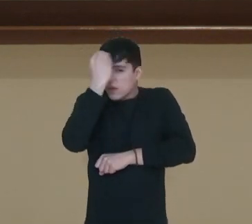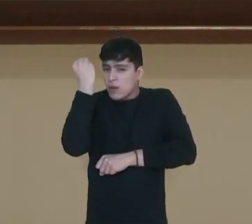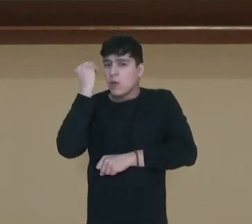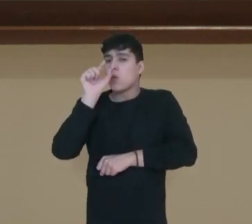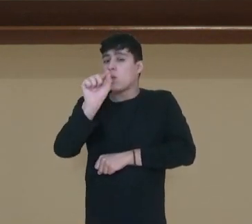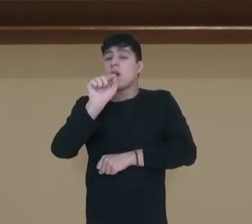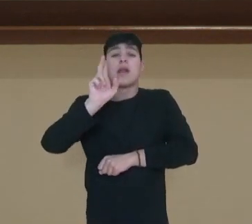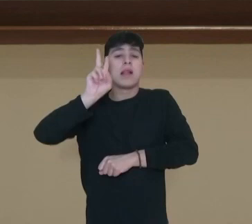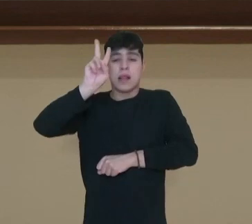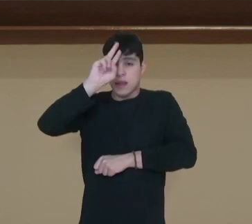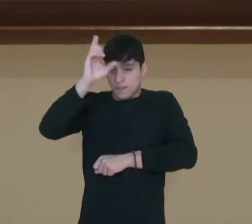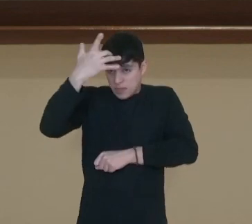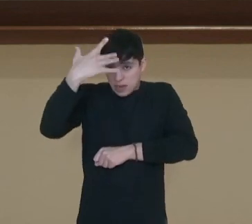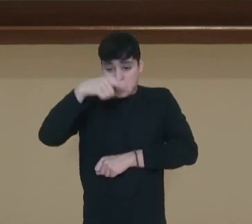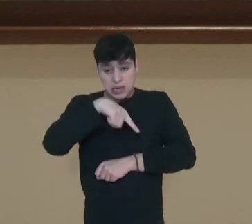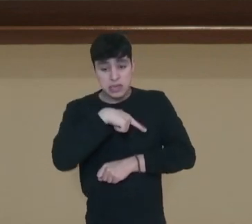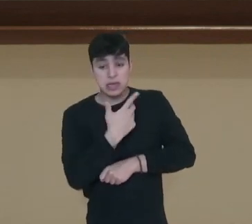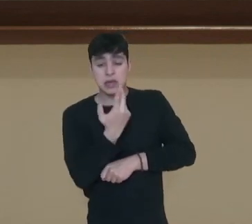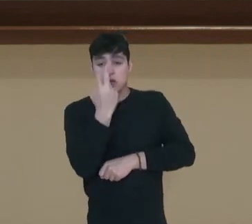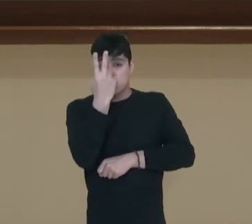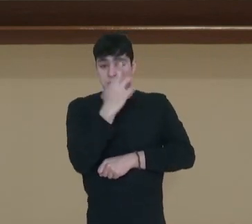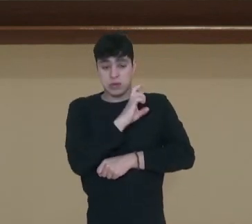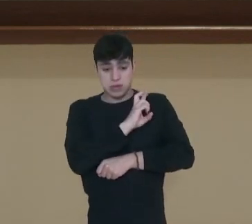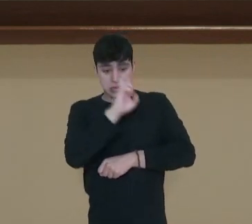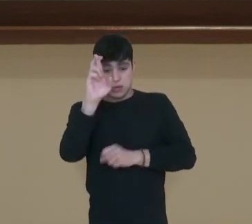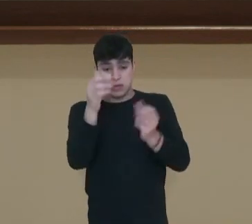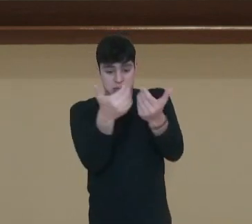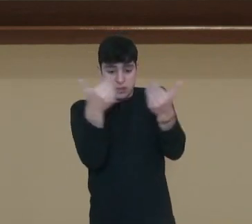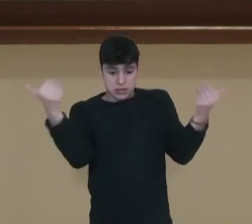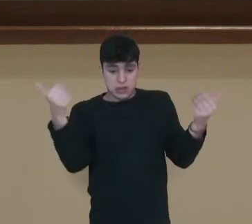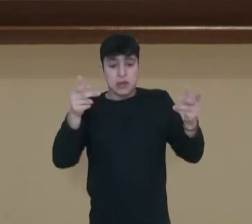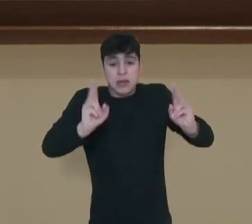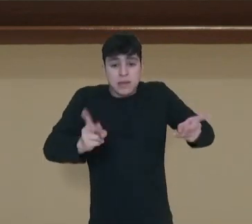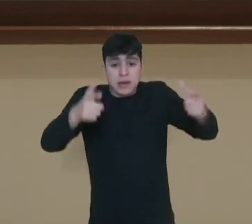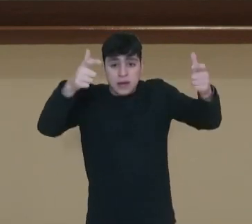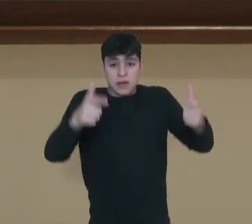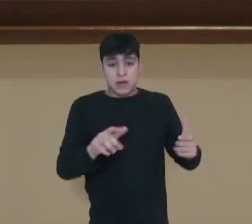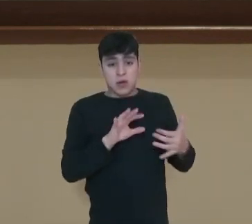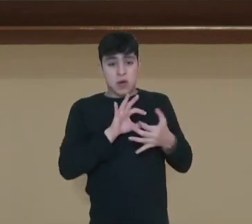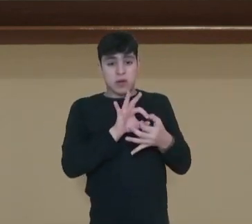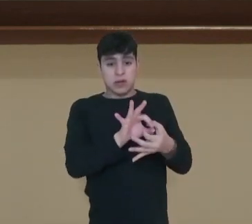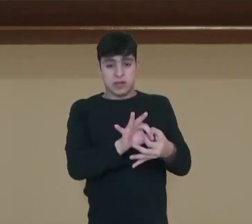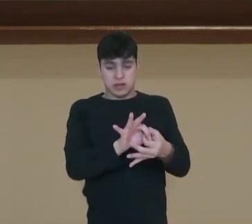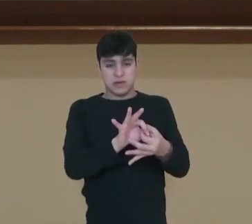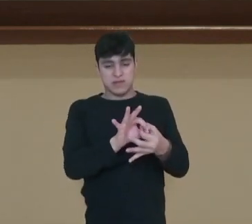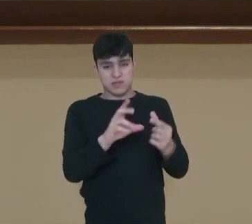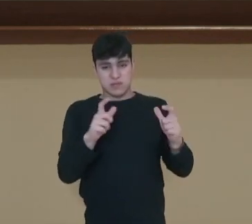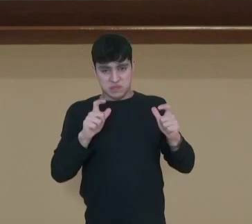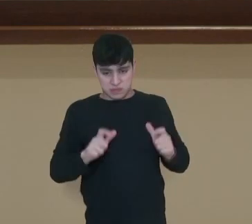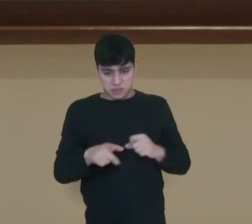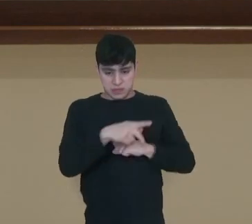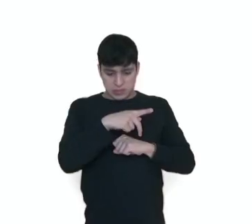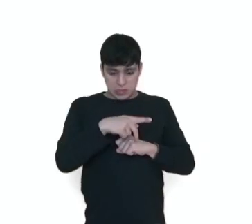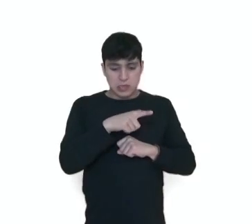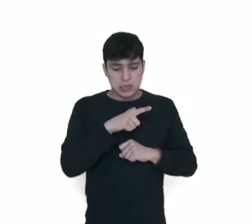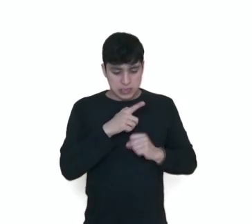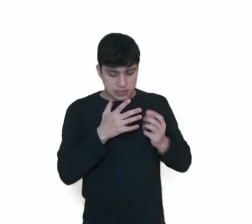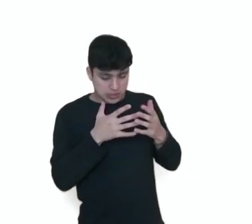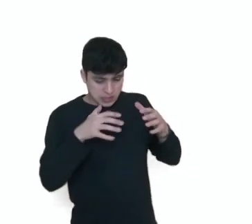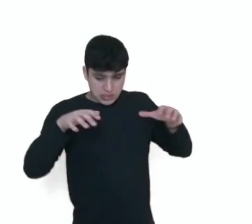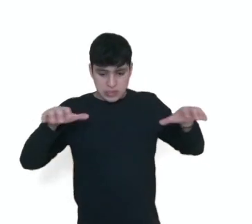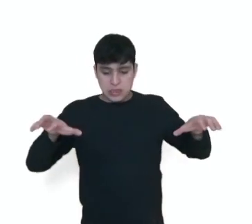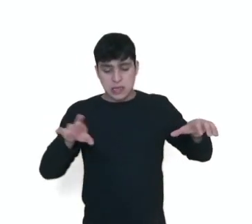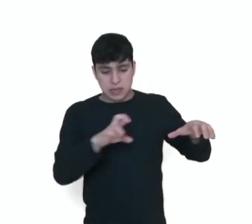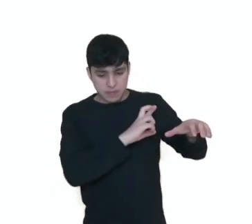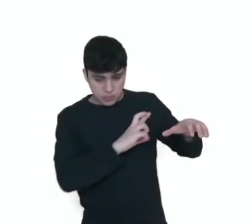que existiam duas religiões diversas dentro ali do mesmo contexto geográfico. Então, de um lado vai ter a República